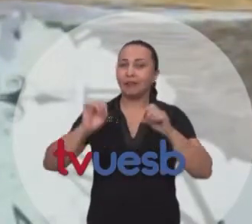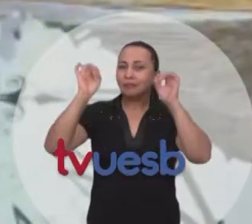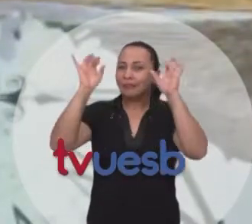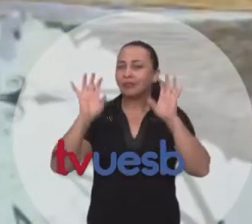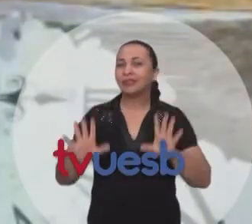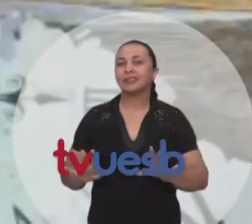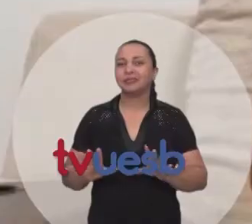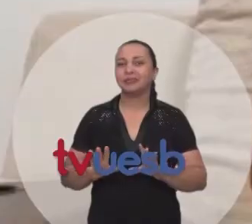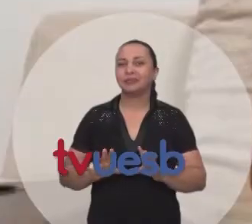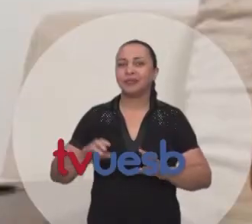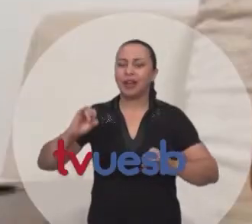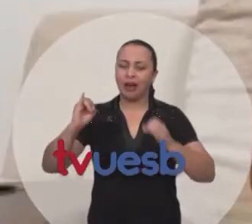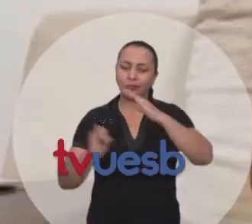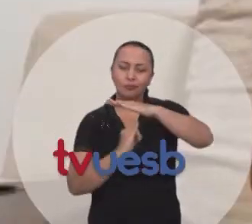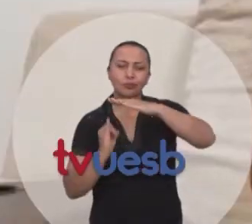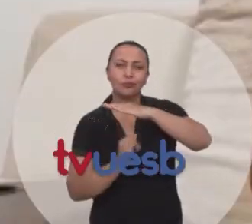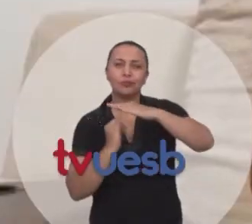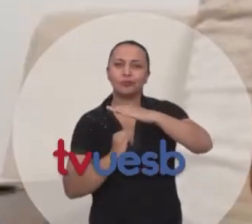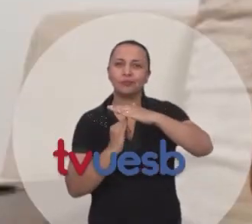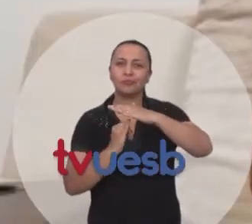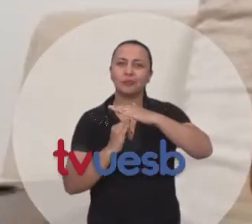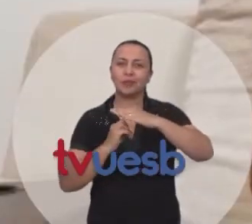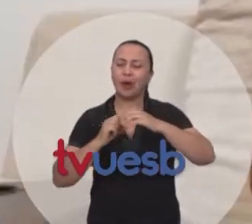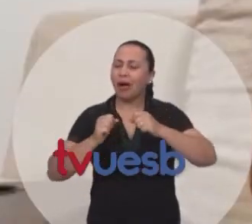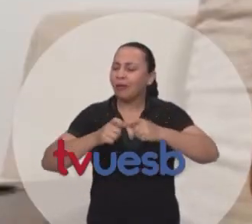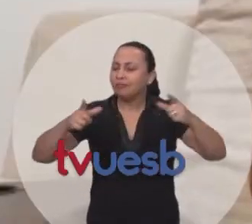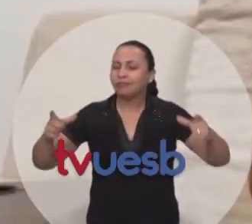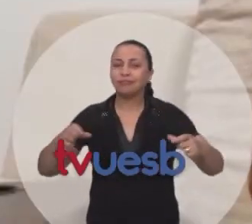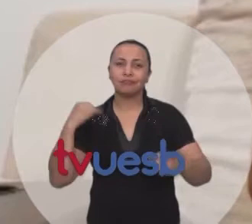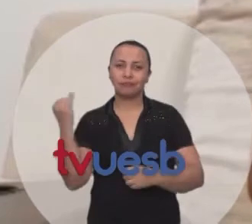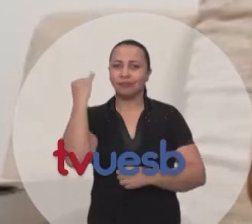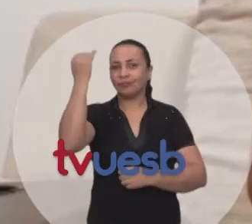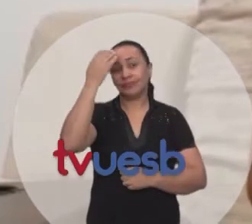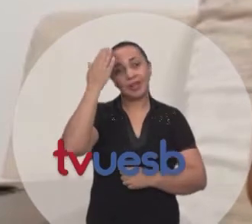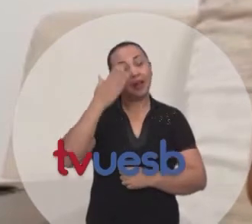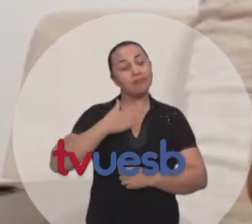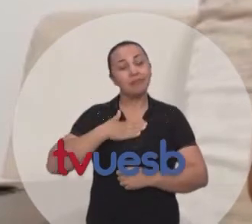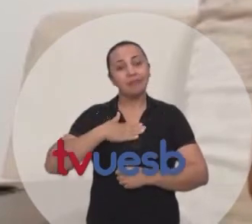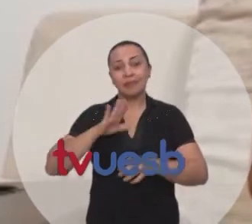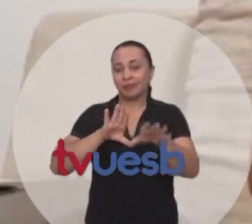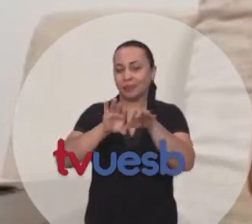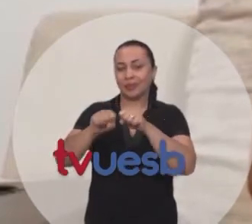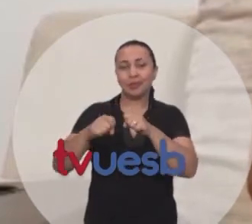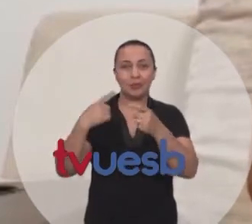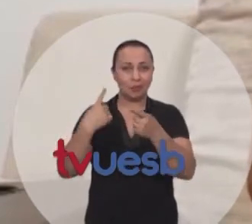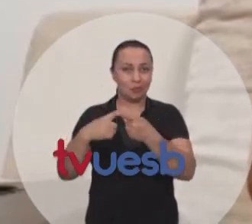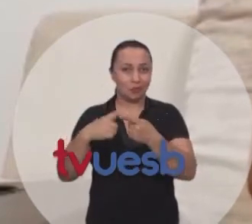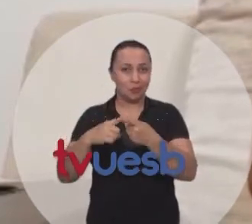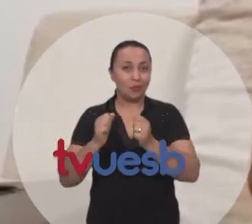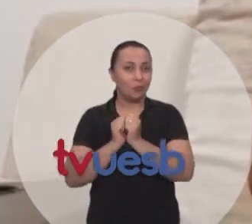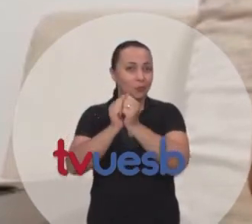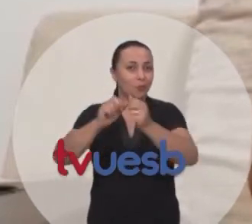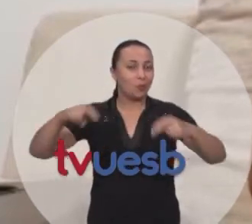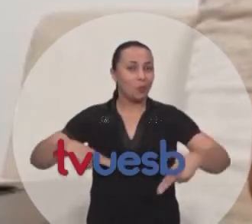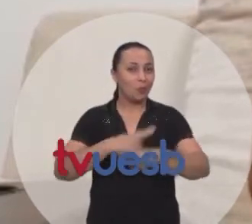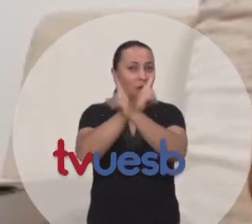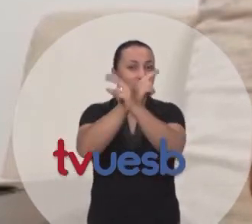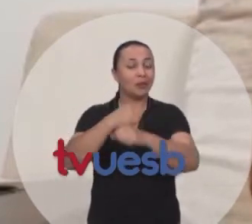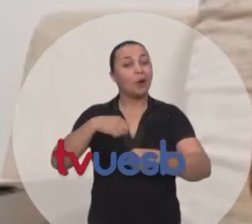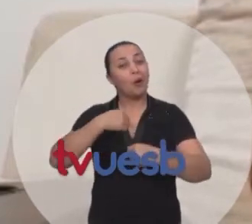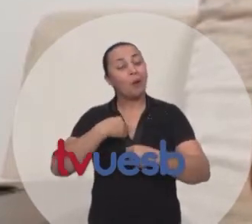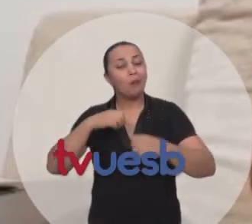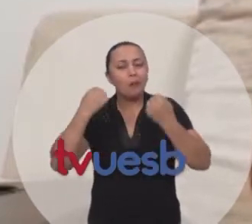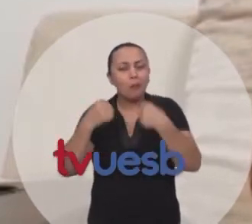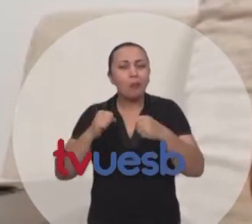formação especializada. Essa instituição foi de grande importância para minha formação, pois foi através dessa